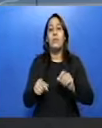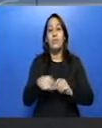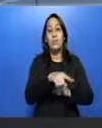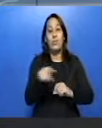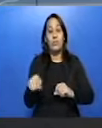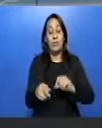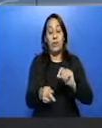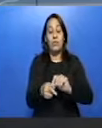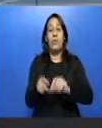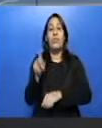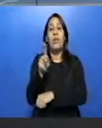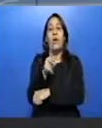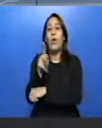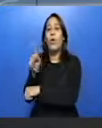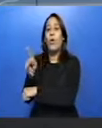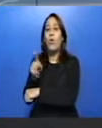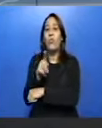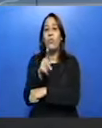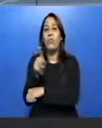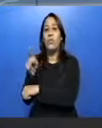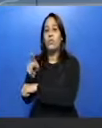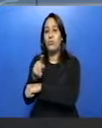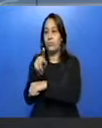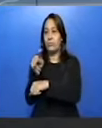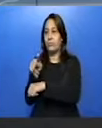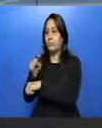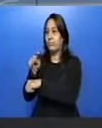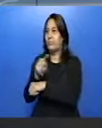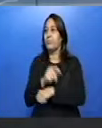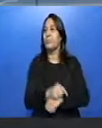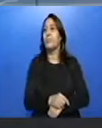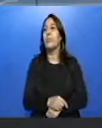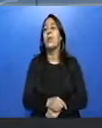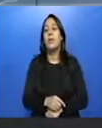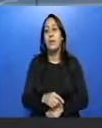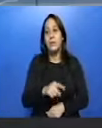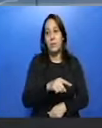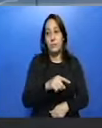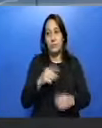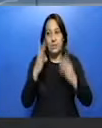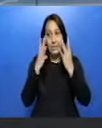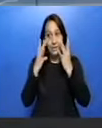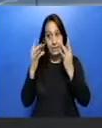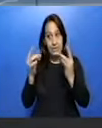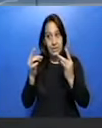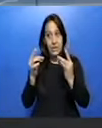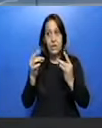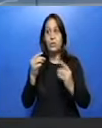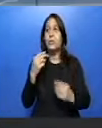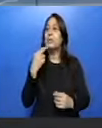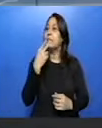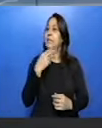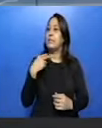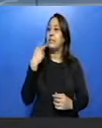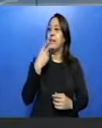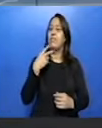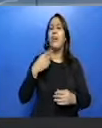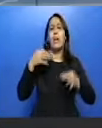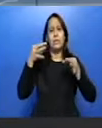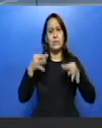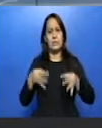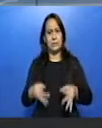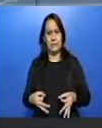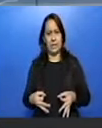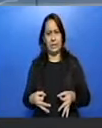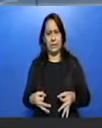tem que prestar atenção se a nossa fala está sendo bem ouvida. E para isso, a gente vai treinar o trava-língua para não ficar assim,